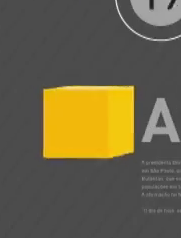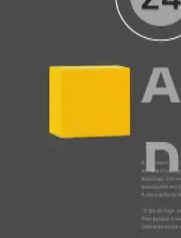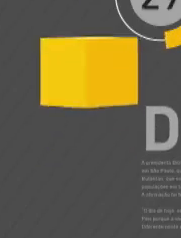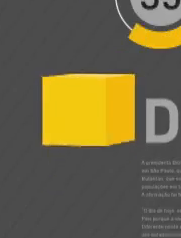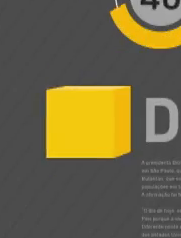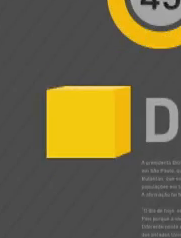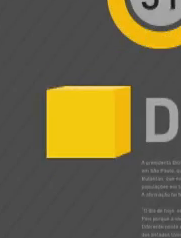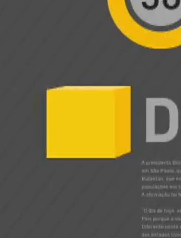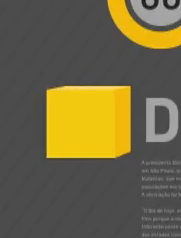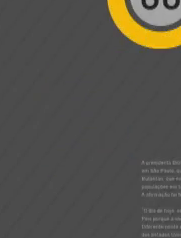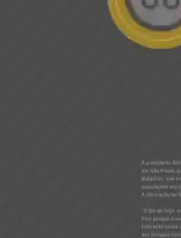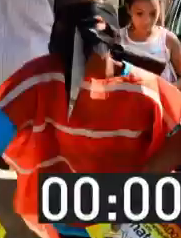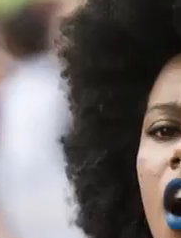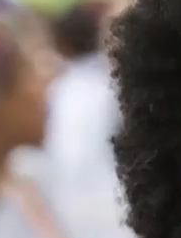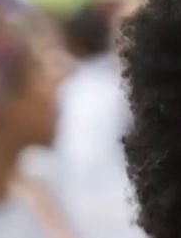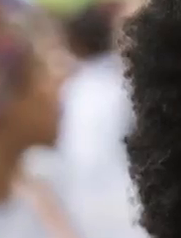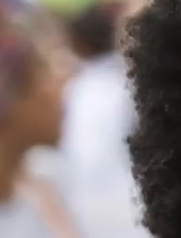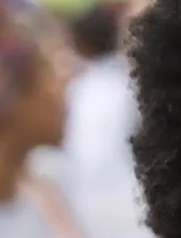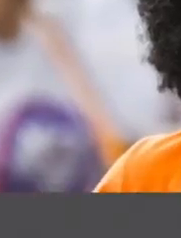o